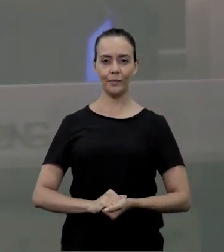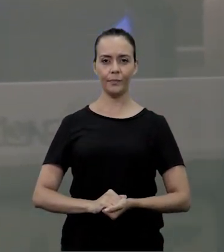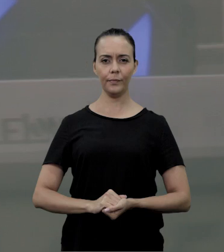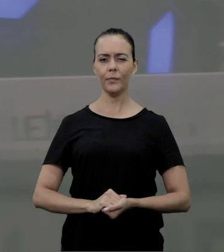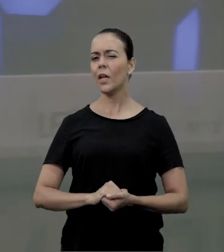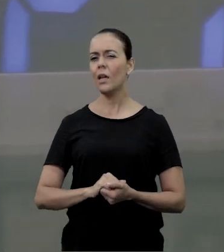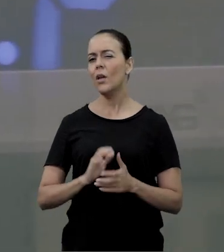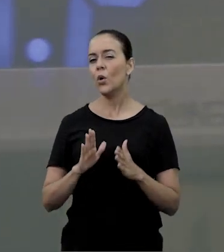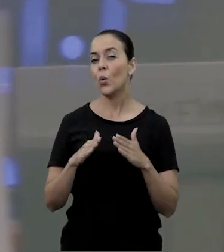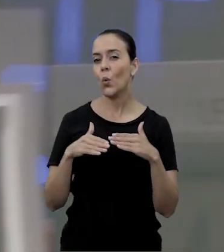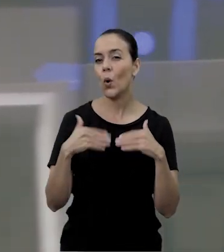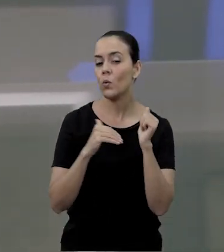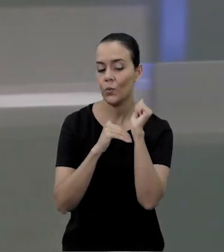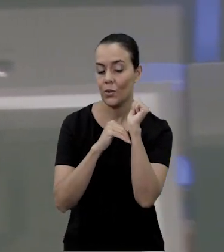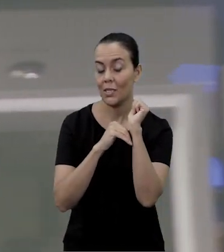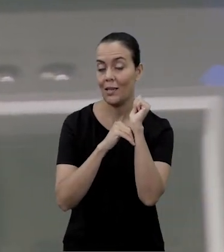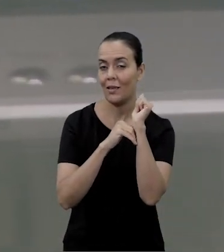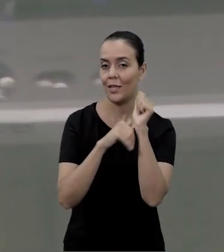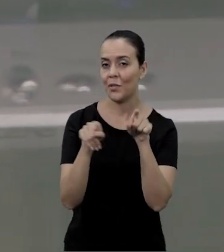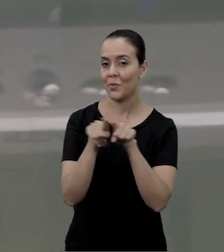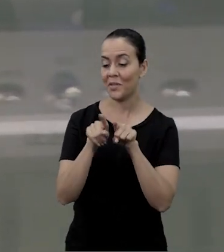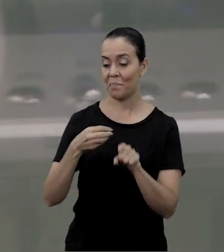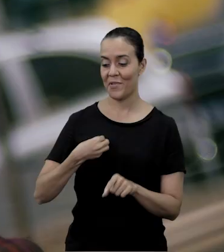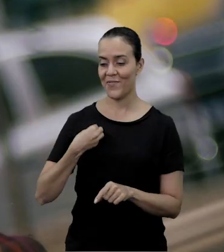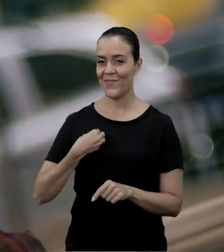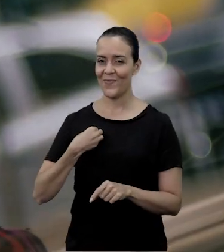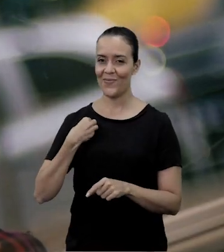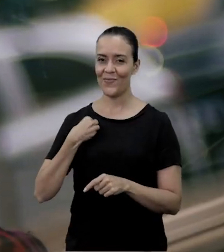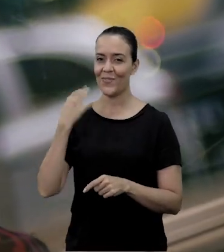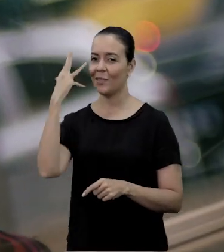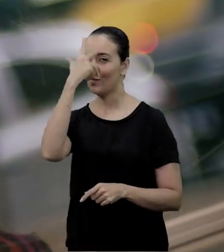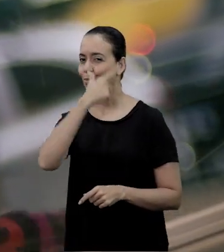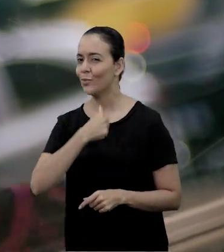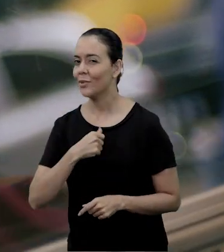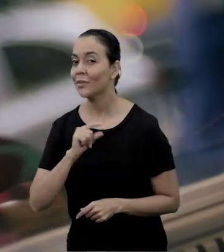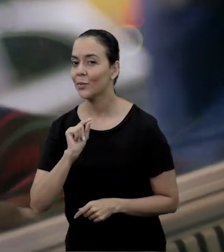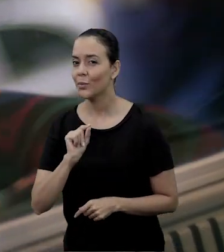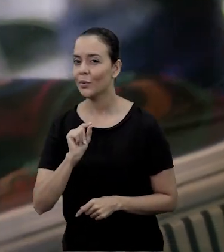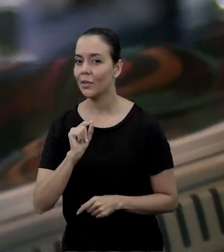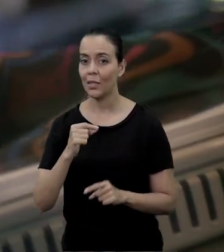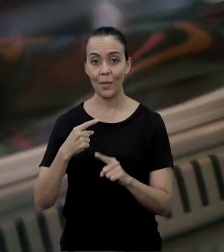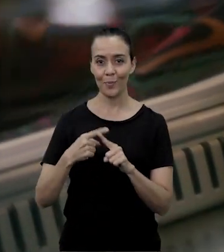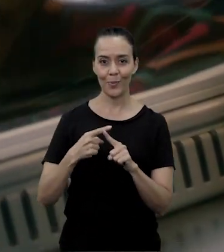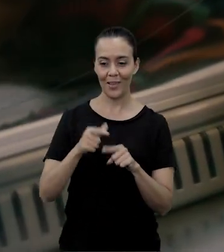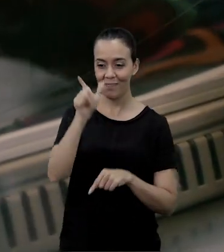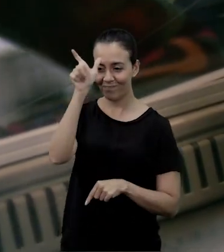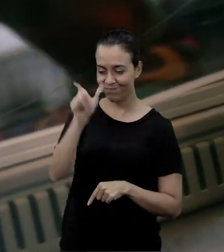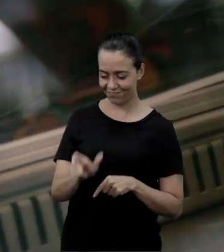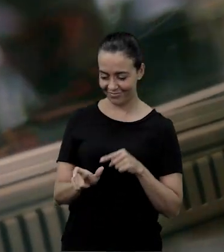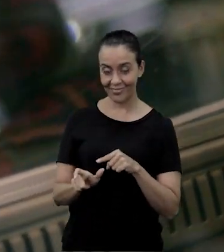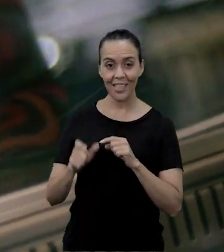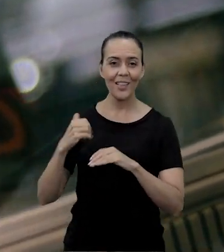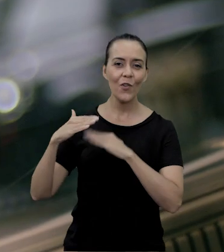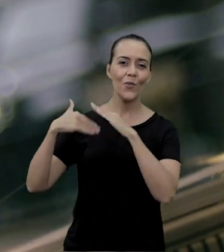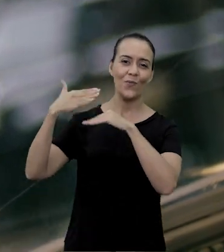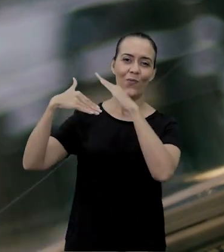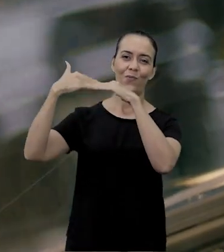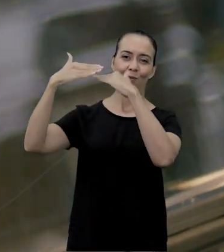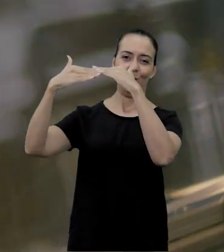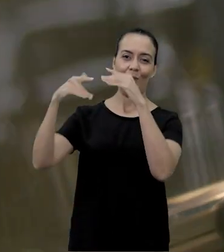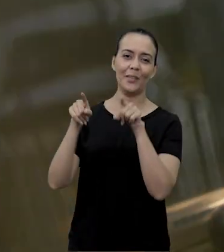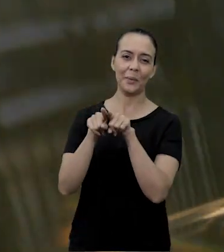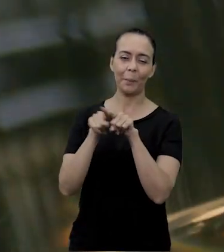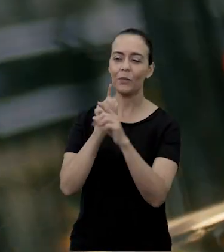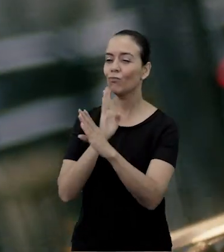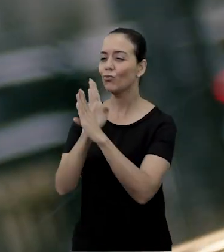O grande mistério e a grande beleza da vida é que nós somos obras em andamento e estamos em